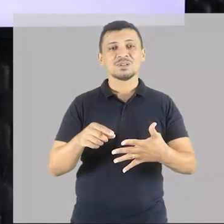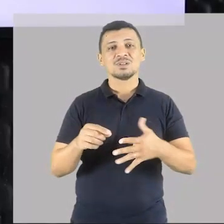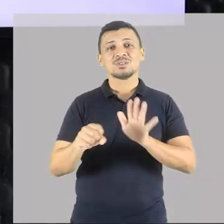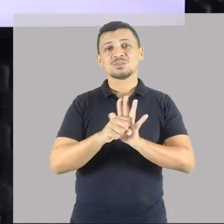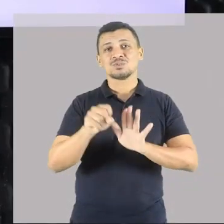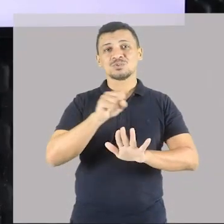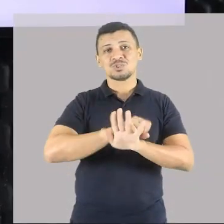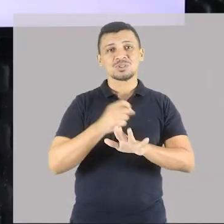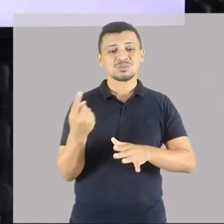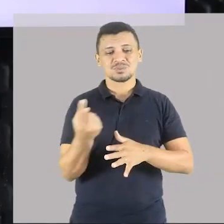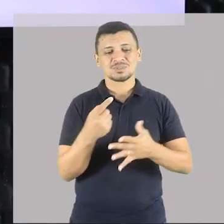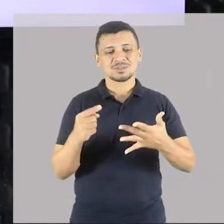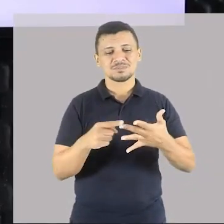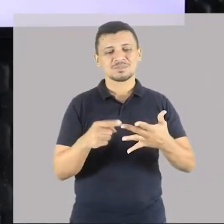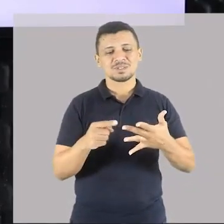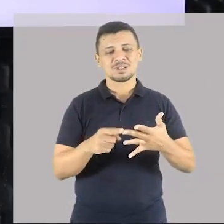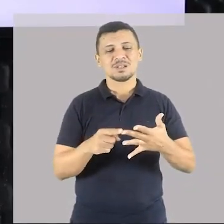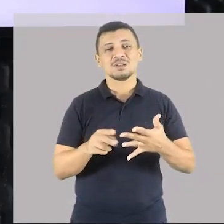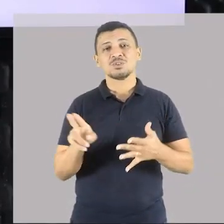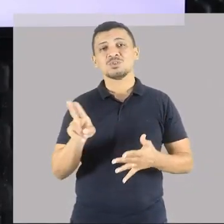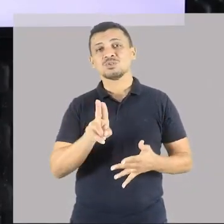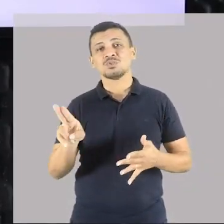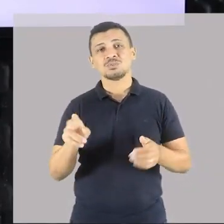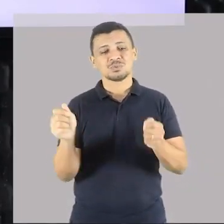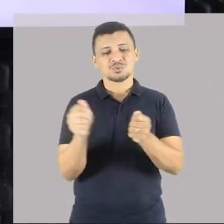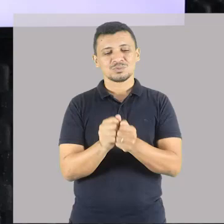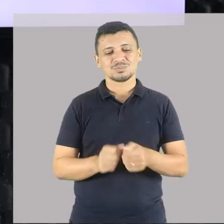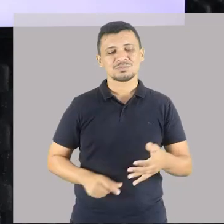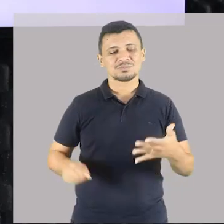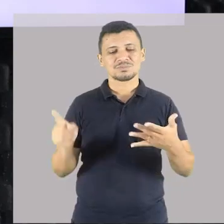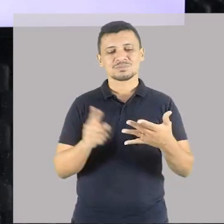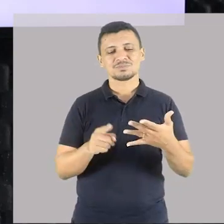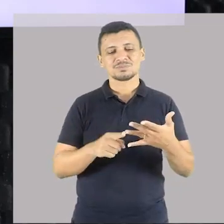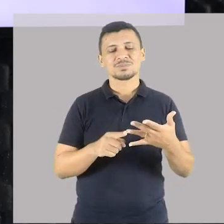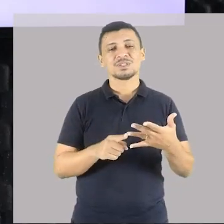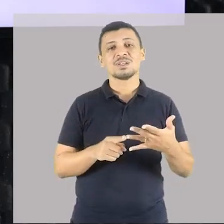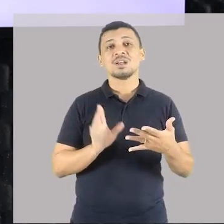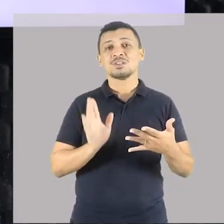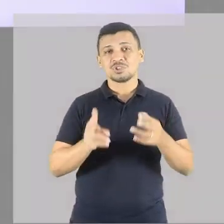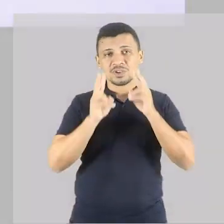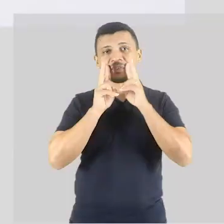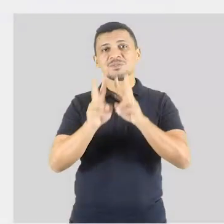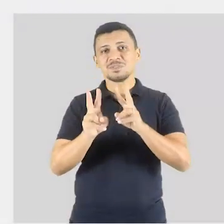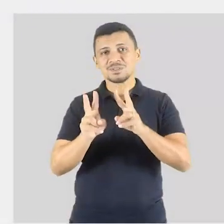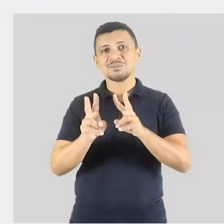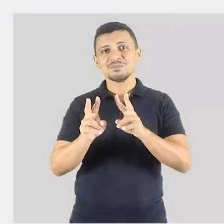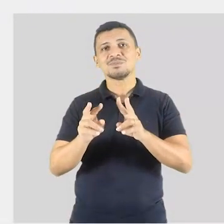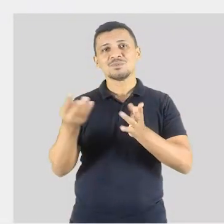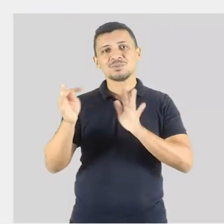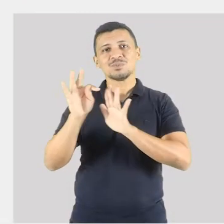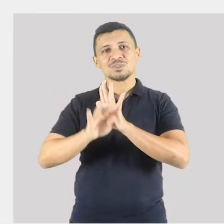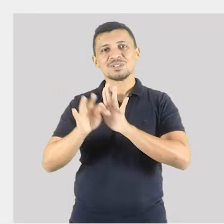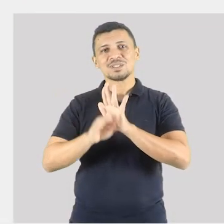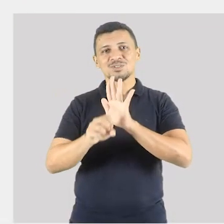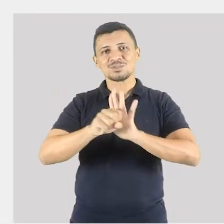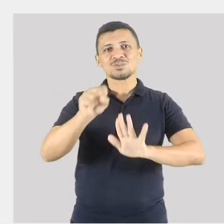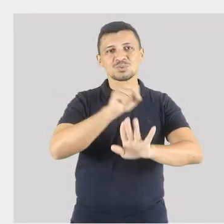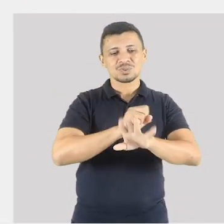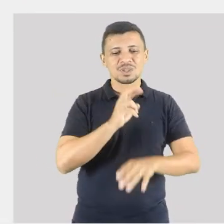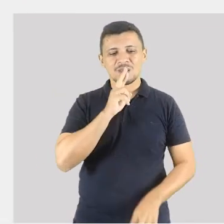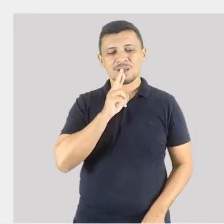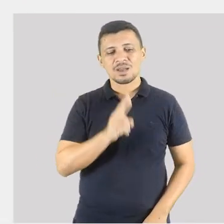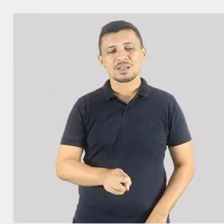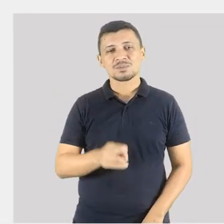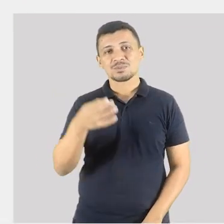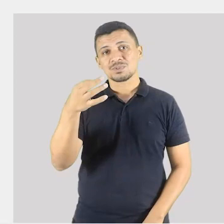adjunto adnominal, objeto indireto, predicativo do sujeito. Eu já fui ao texto, já vi que a função é de sujeito, então nós teríamos a opção